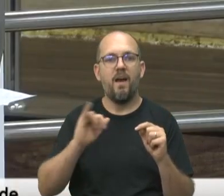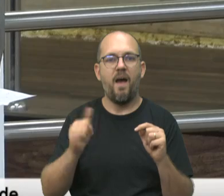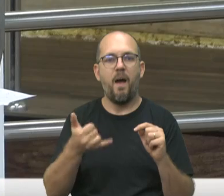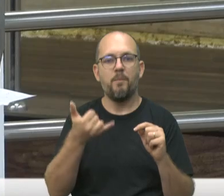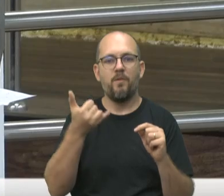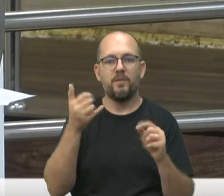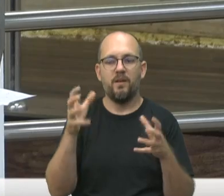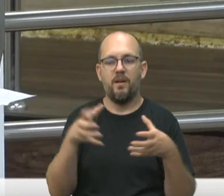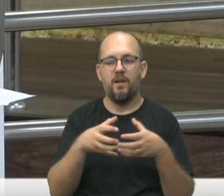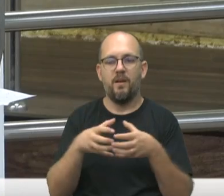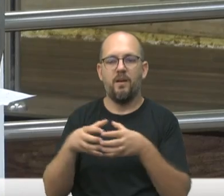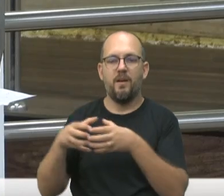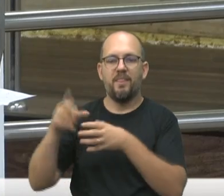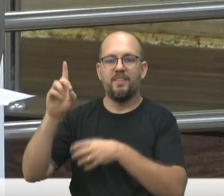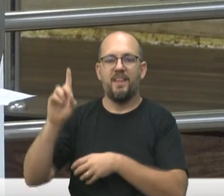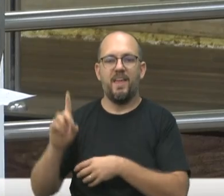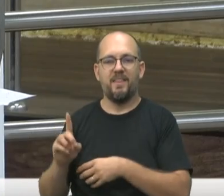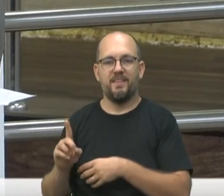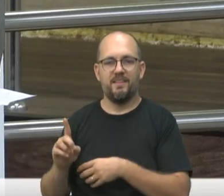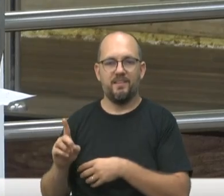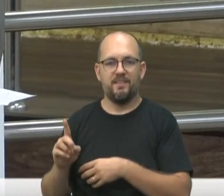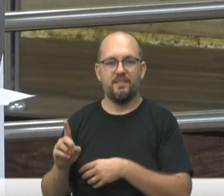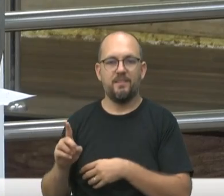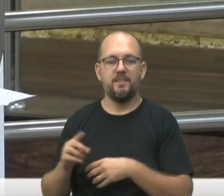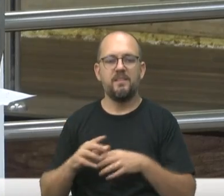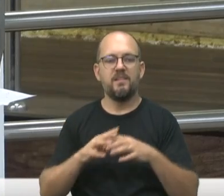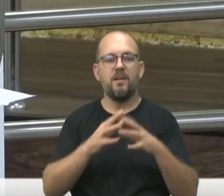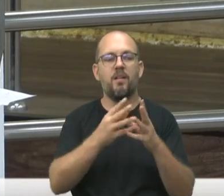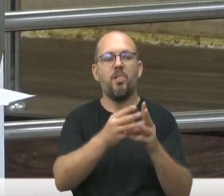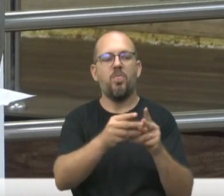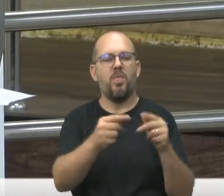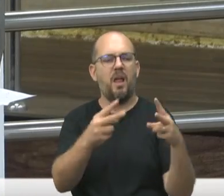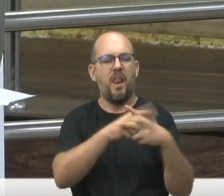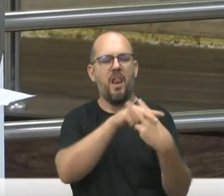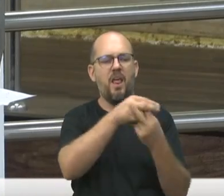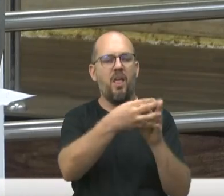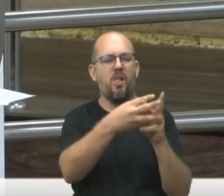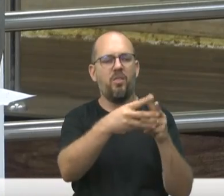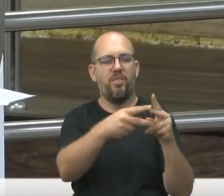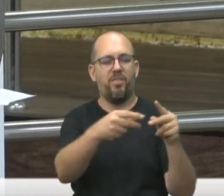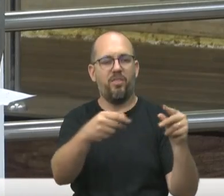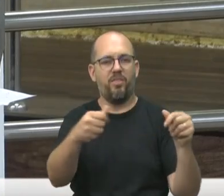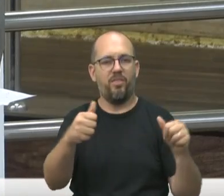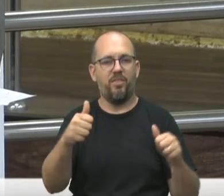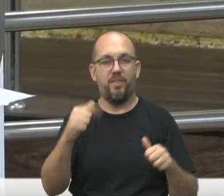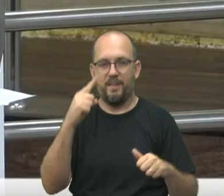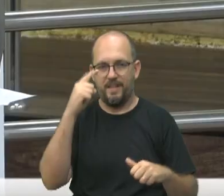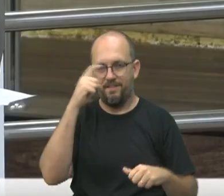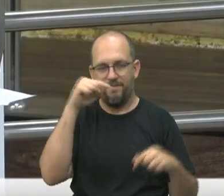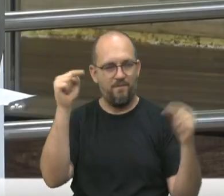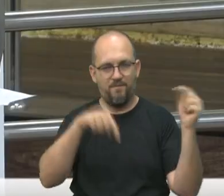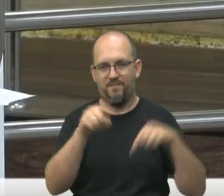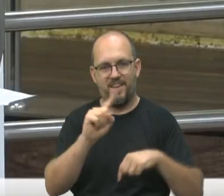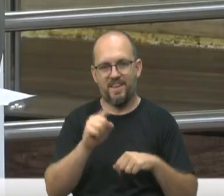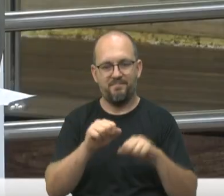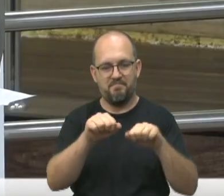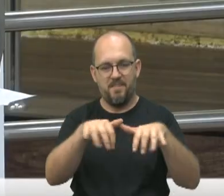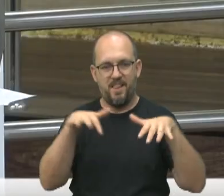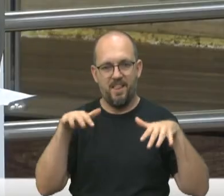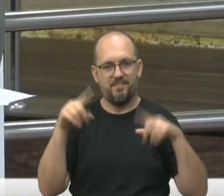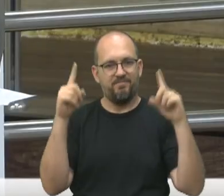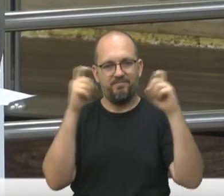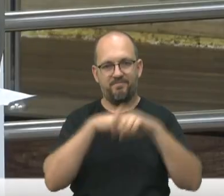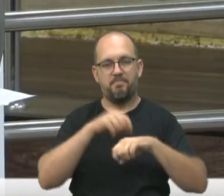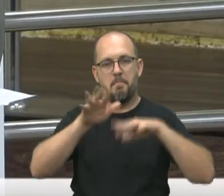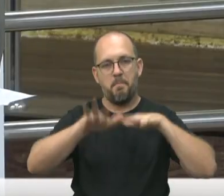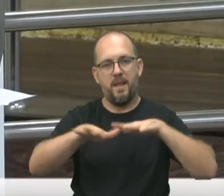a extrema-direita. Porque cada vez que a gente vai se dispersando, a gente tem mais dificuldade de lotar esse plenário, tem mais dificuldade de fazer uma parada